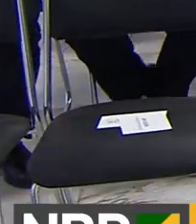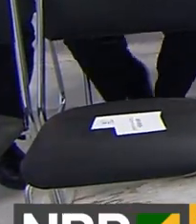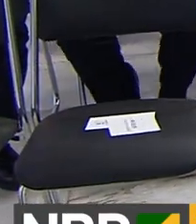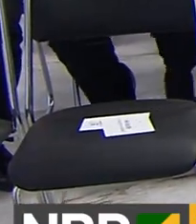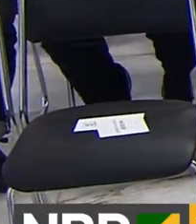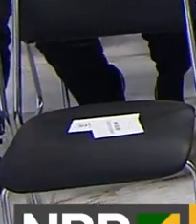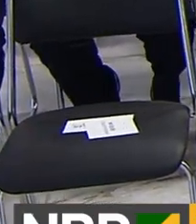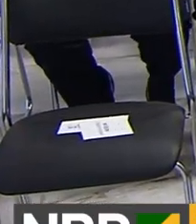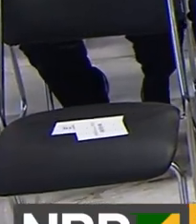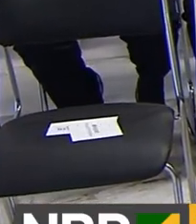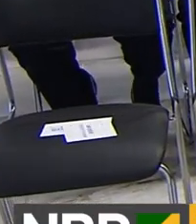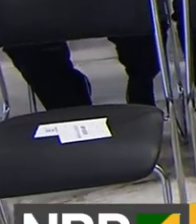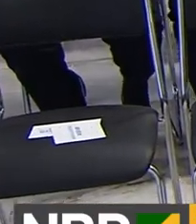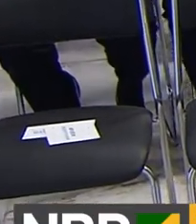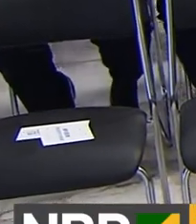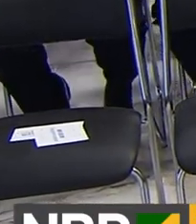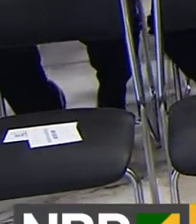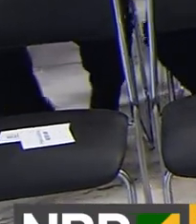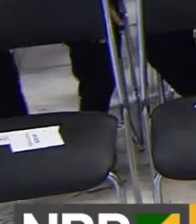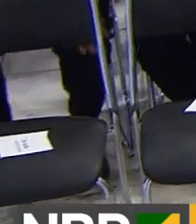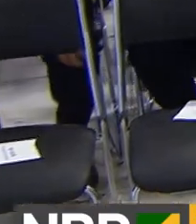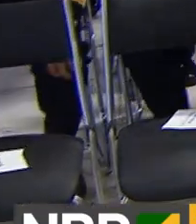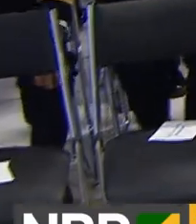Está encerrada a cerimônia.